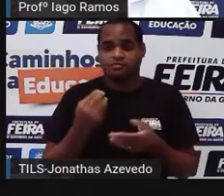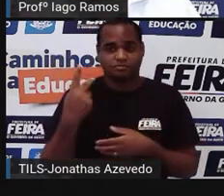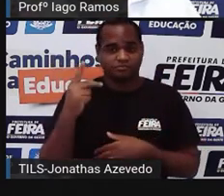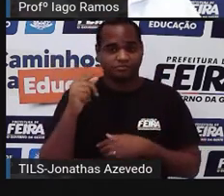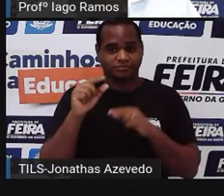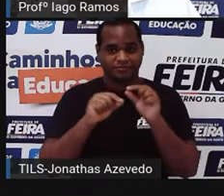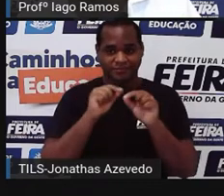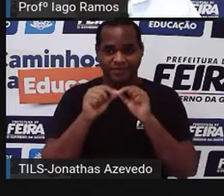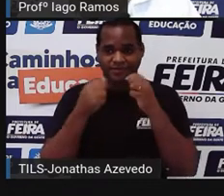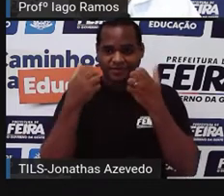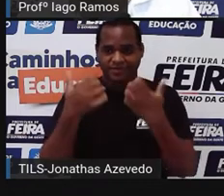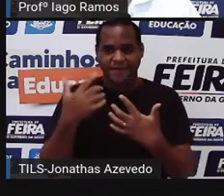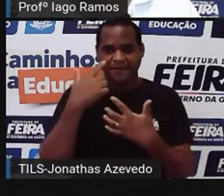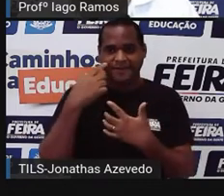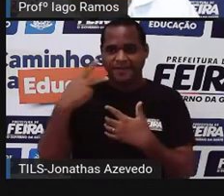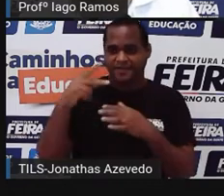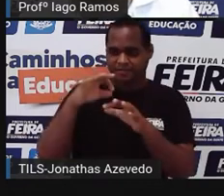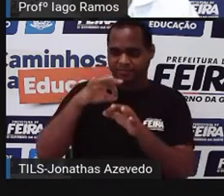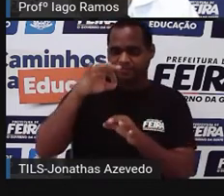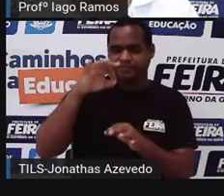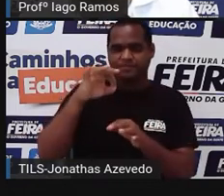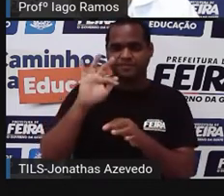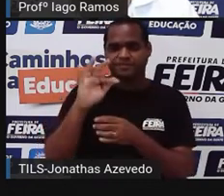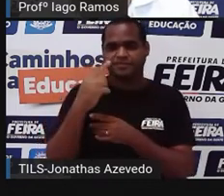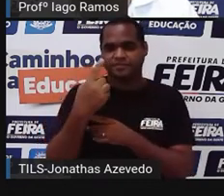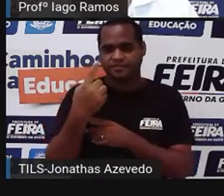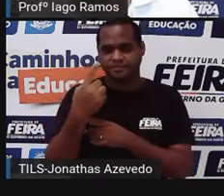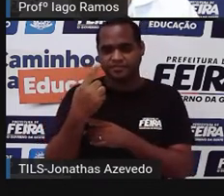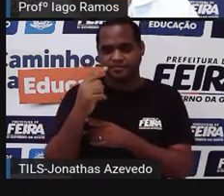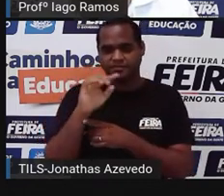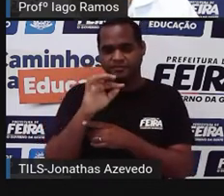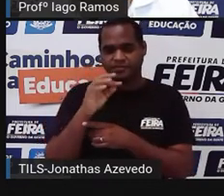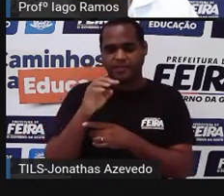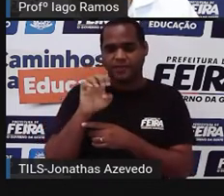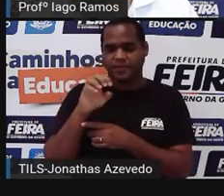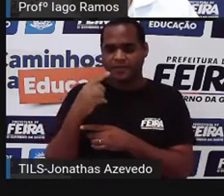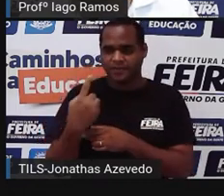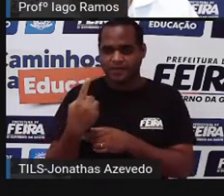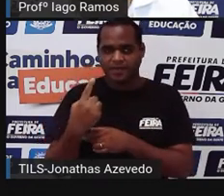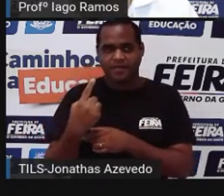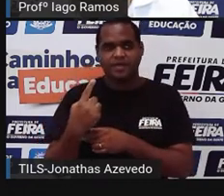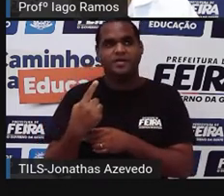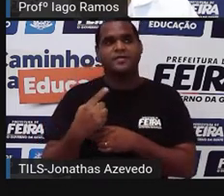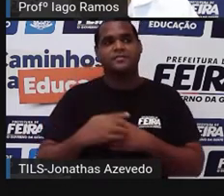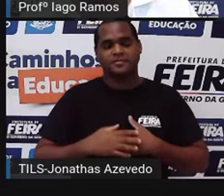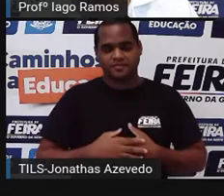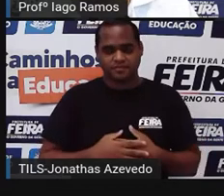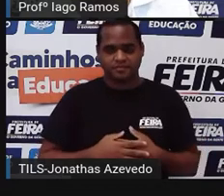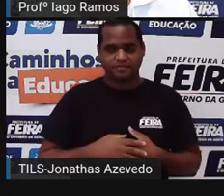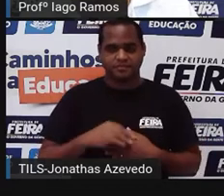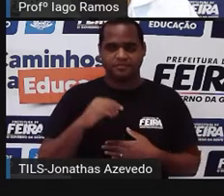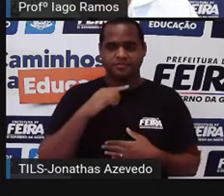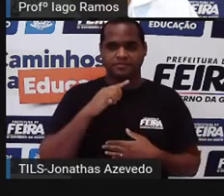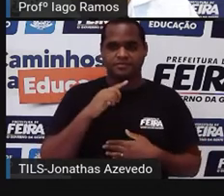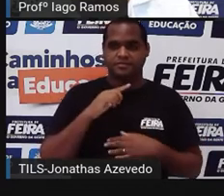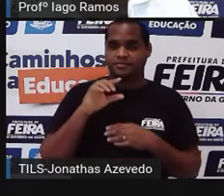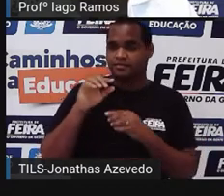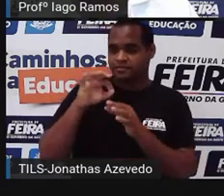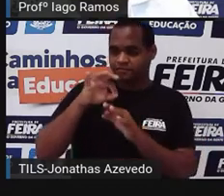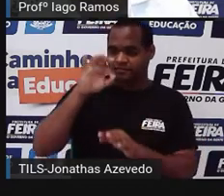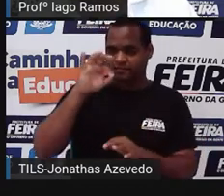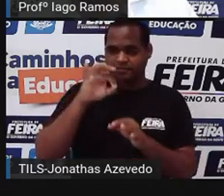esse lado que anda a figura que vai do S 1 até 1 tem uma medida